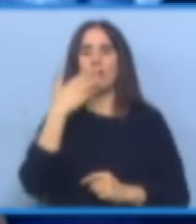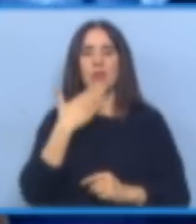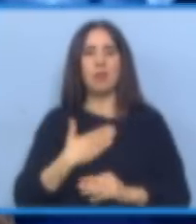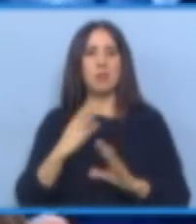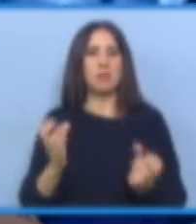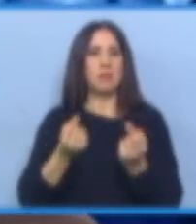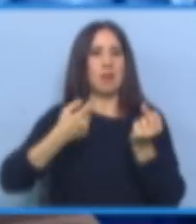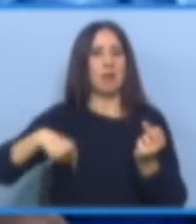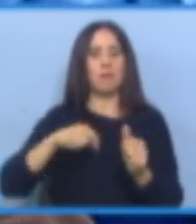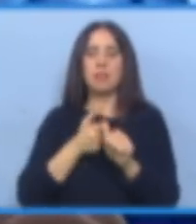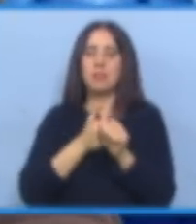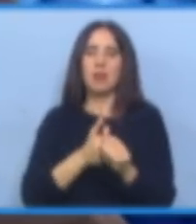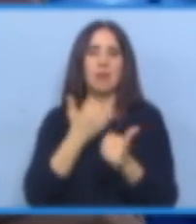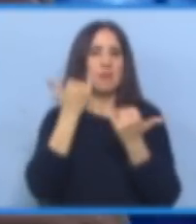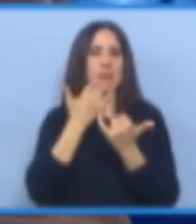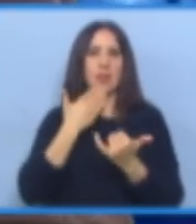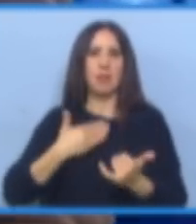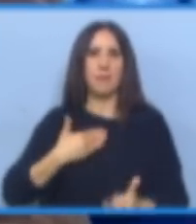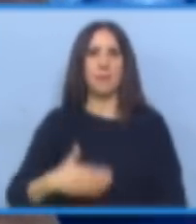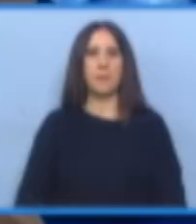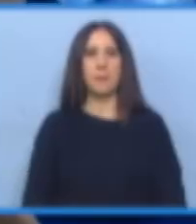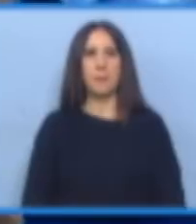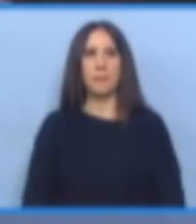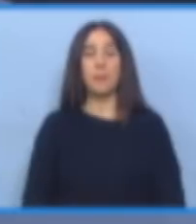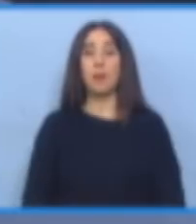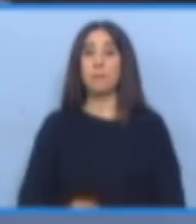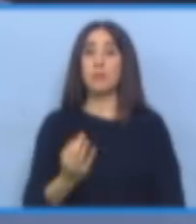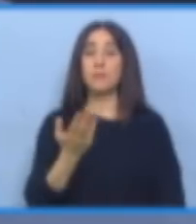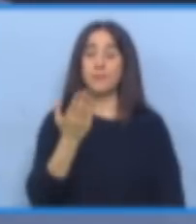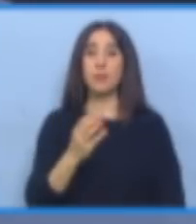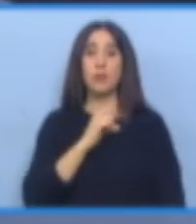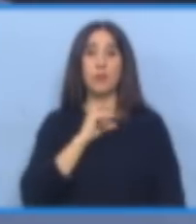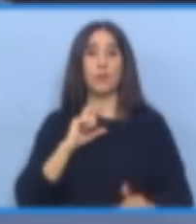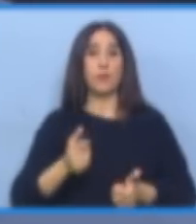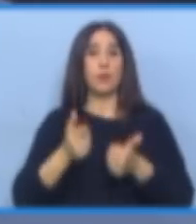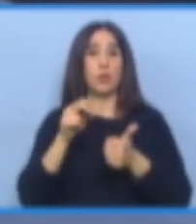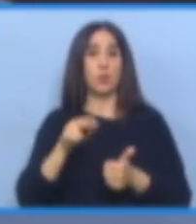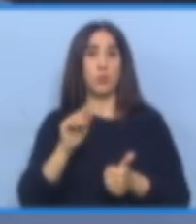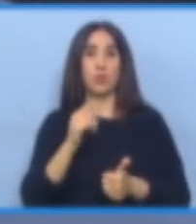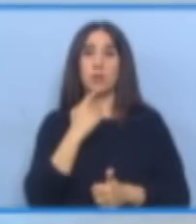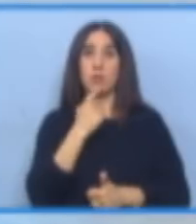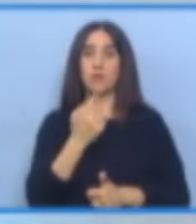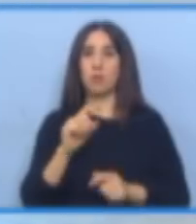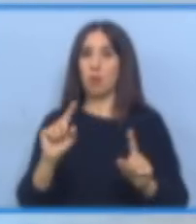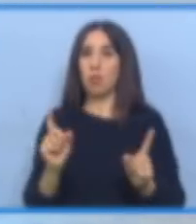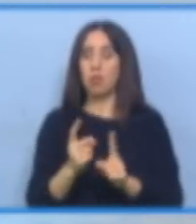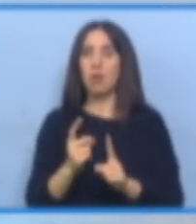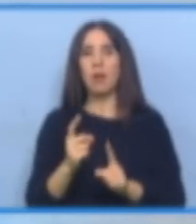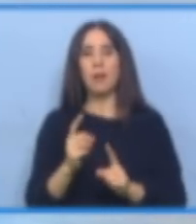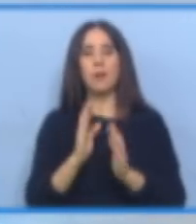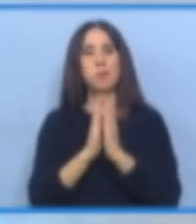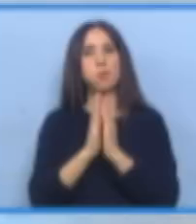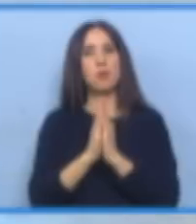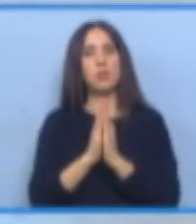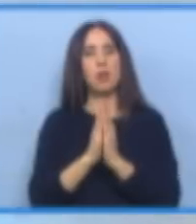não é? Portanto, segui-lo é que é a nossa felicidade. E pensando nisso que o Frei nos está a dizer, e, digamos assim, resumindo, pensar na Igreja